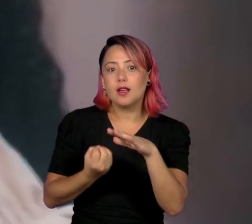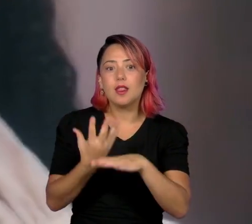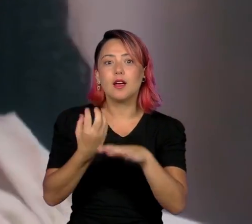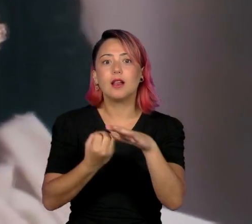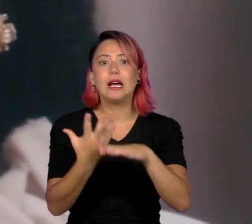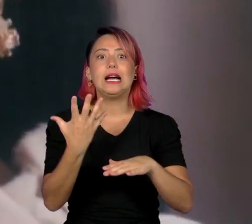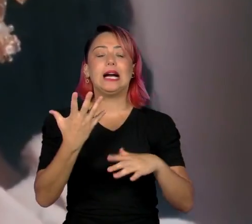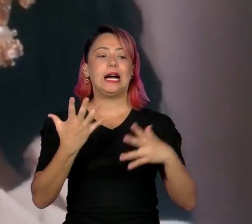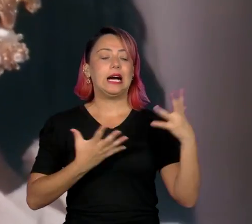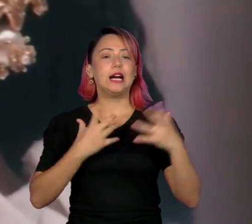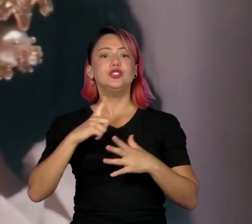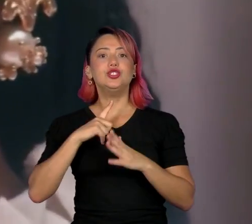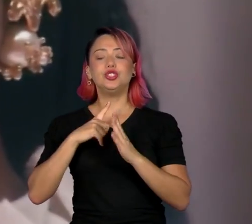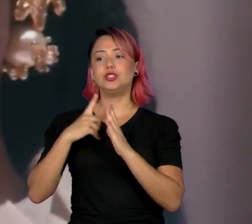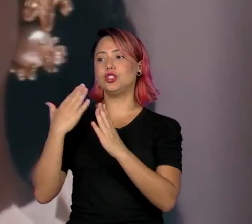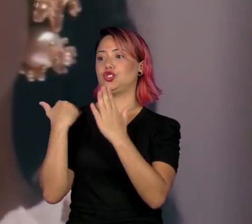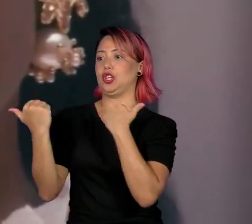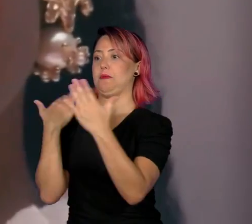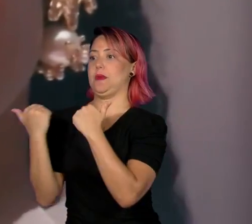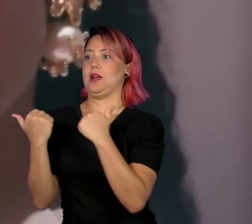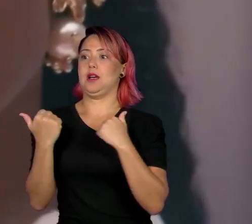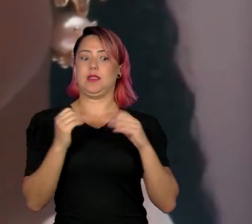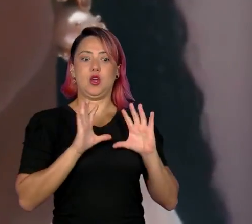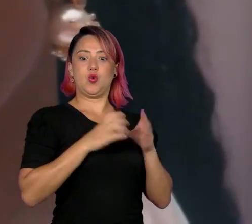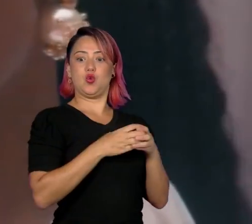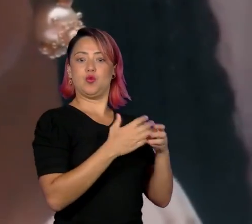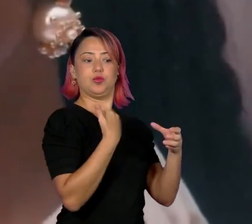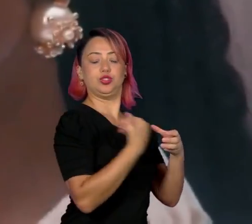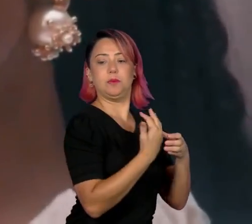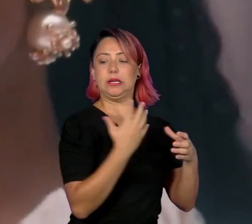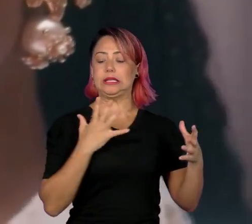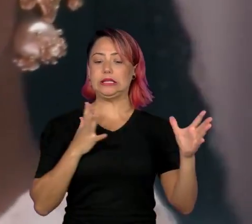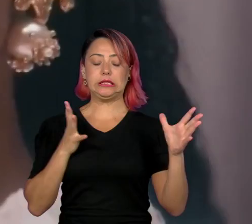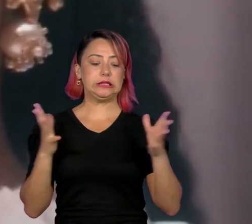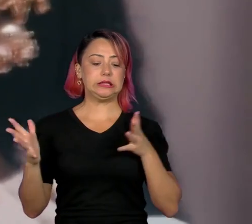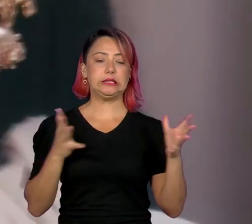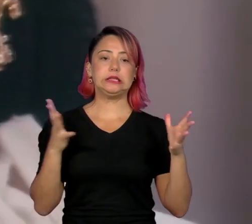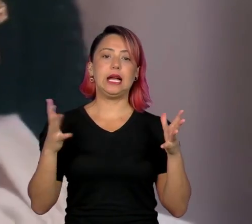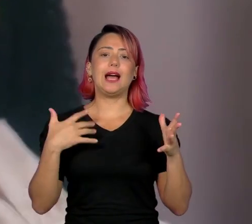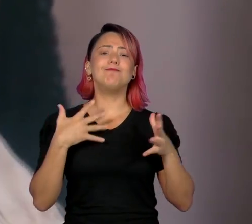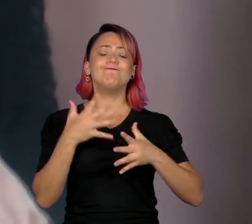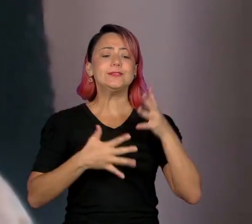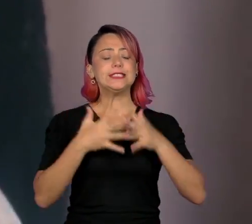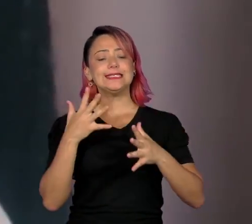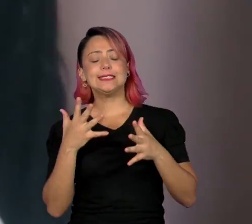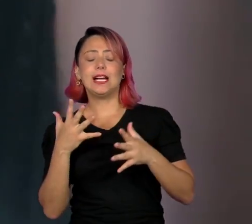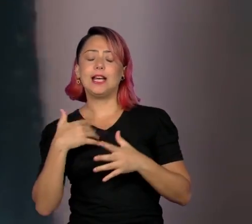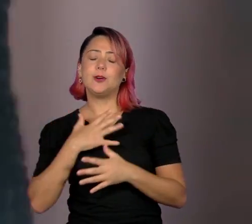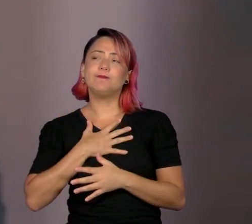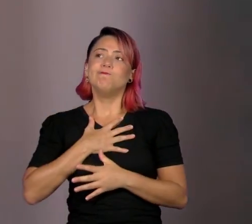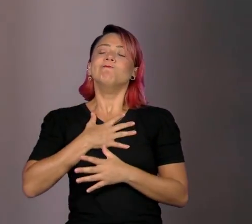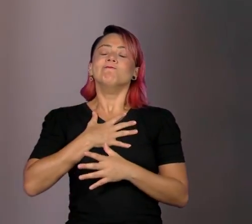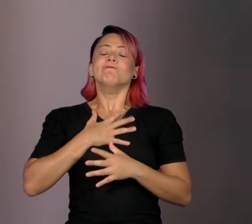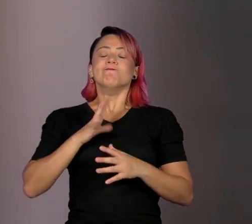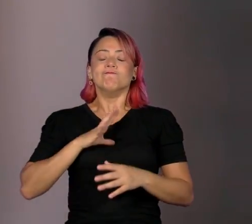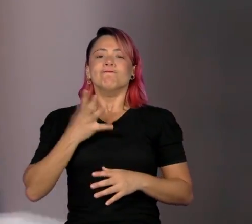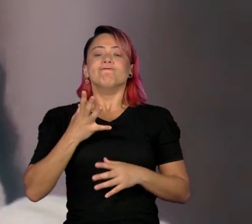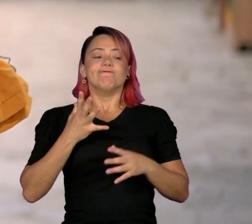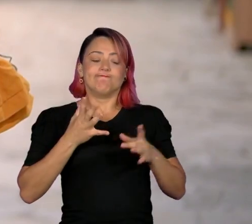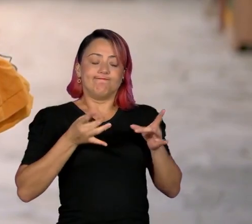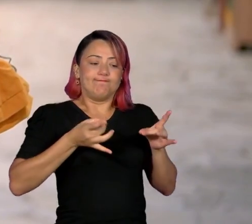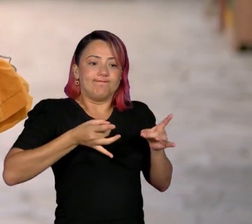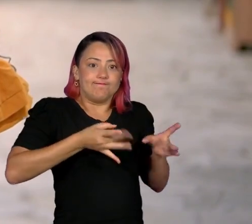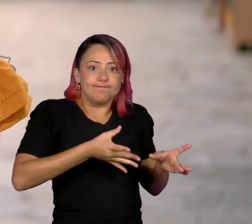conflito de agenda. E aí, para não atrapalhar o processo de banda, eu decidi realmente voar com as minhas próprias asas. E aí